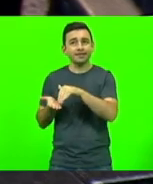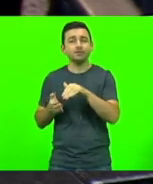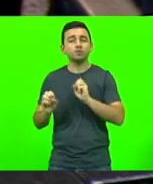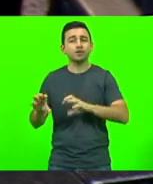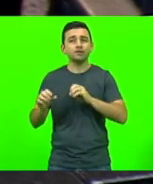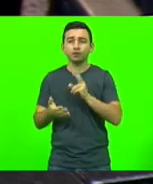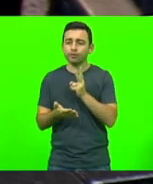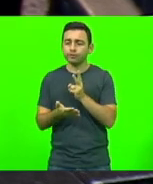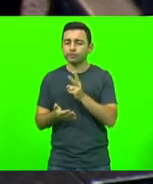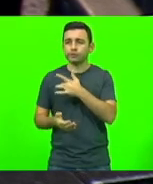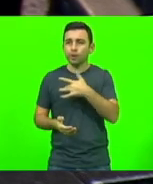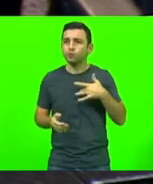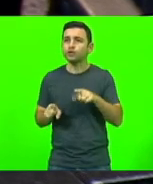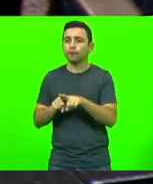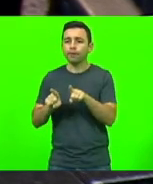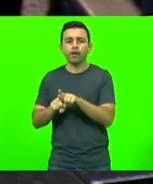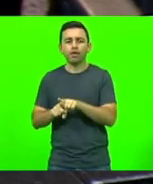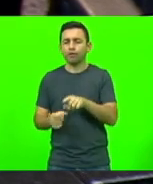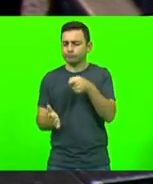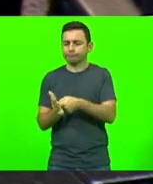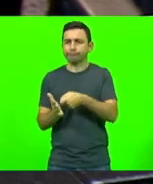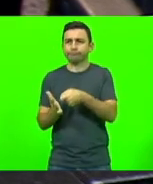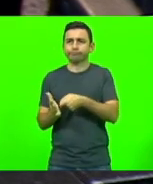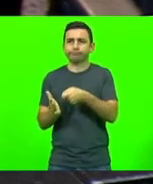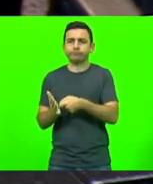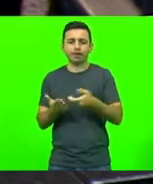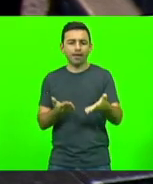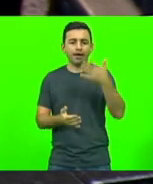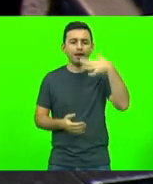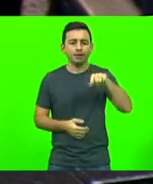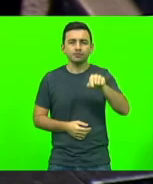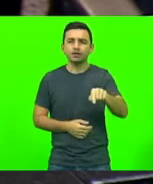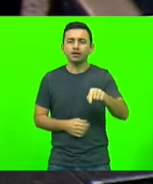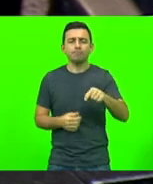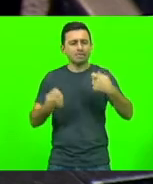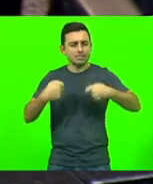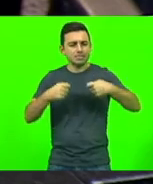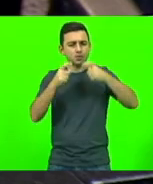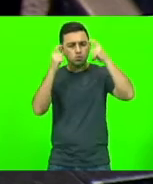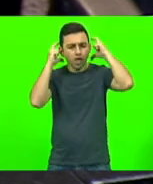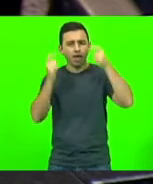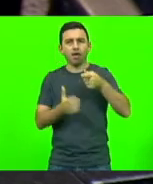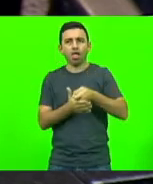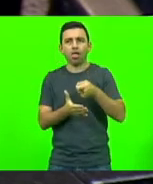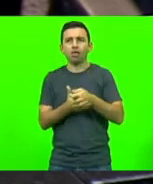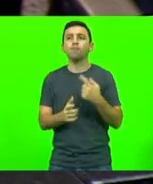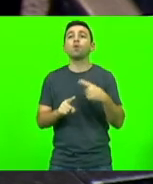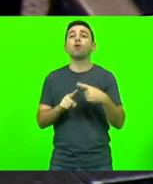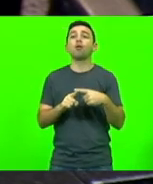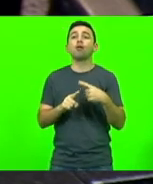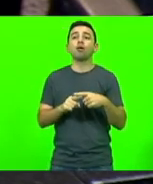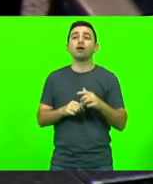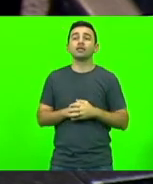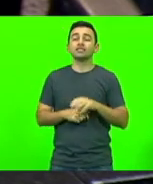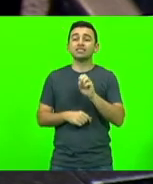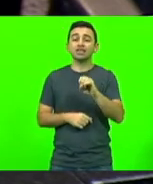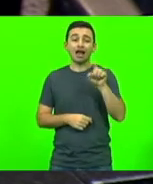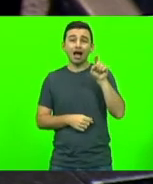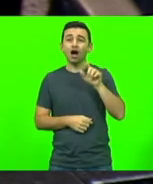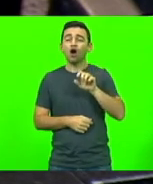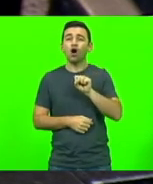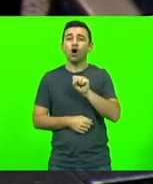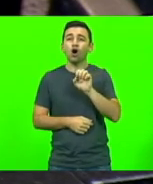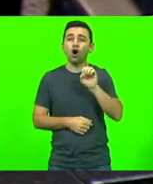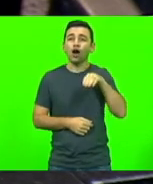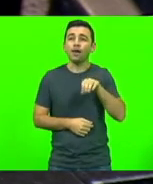e de Saúde obriga nossos pequenos a usarem máscaras. Por quê? Se nem a OMS